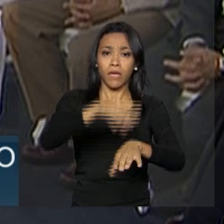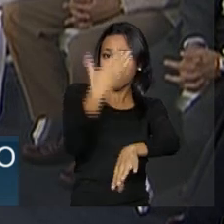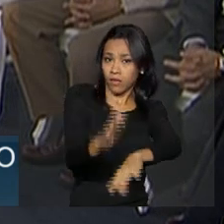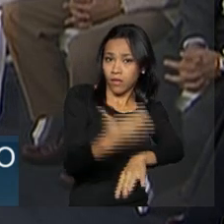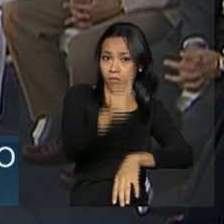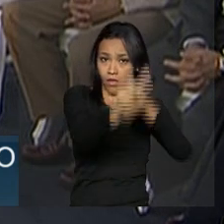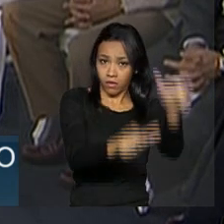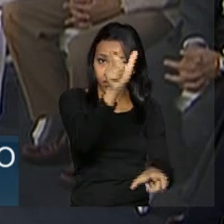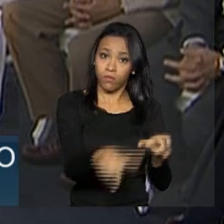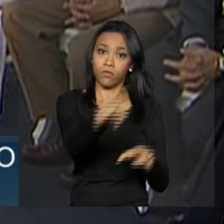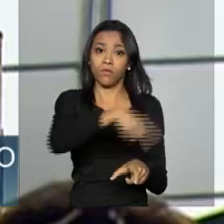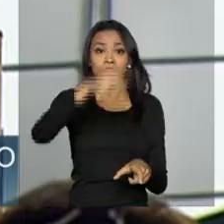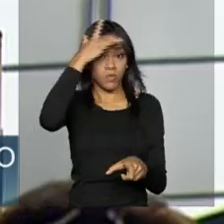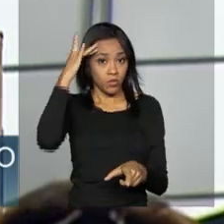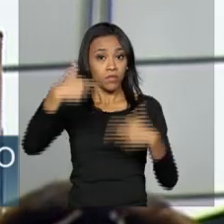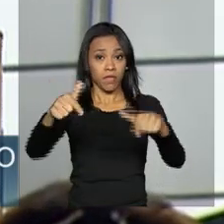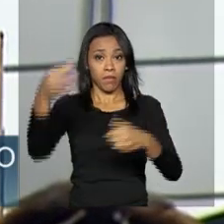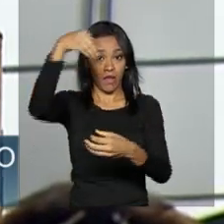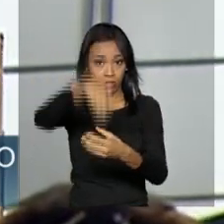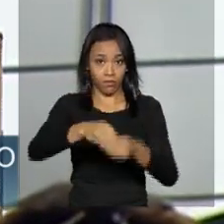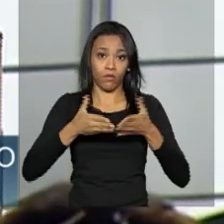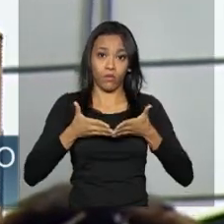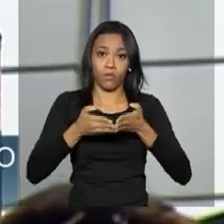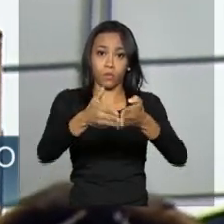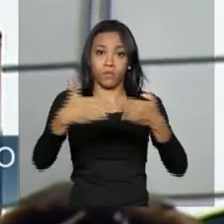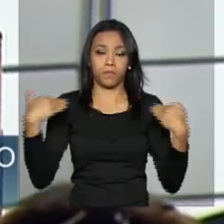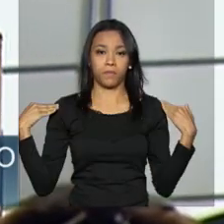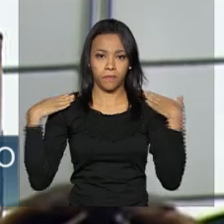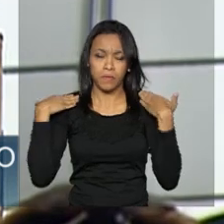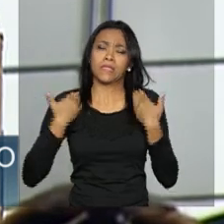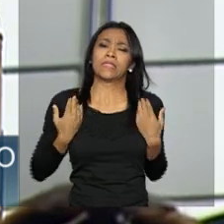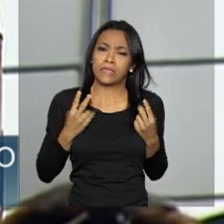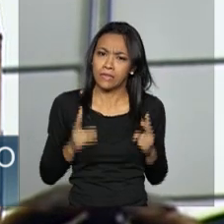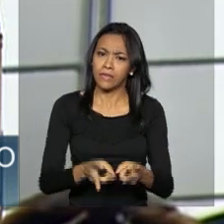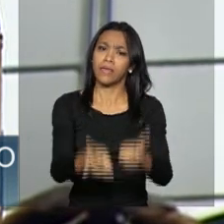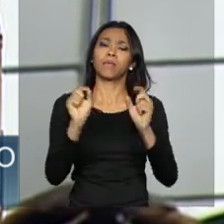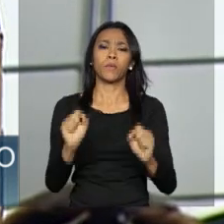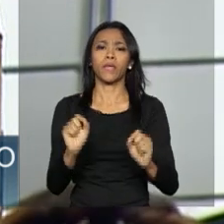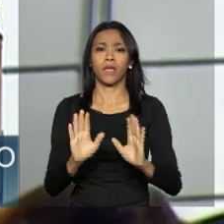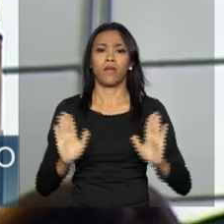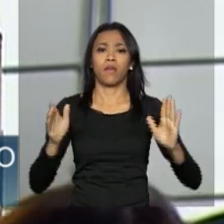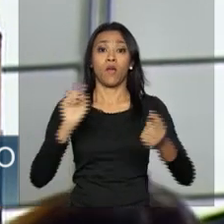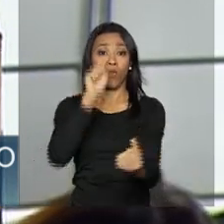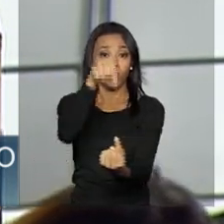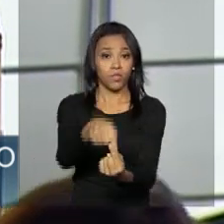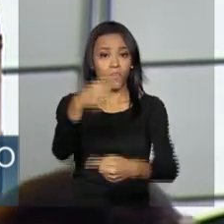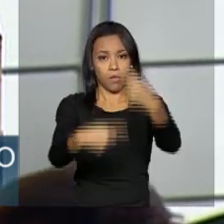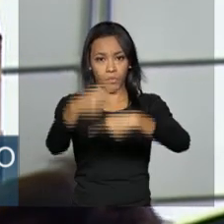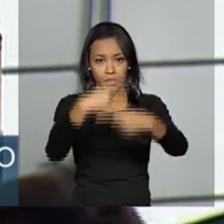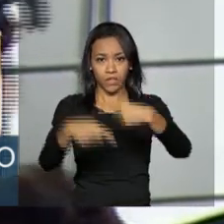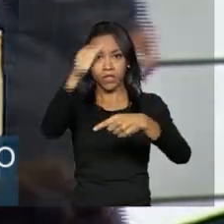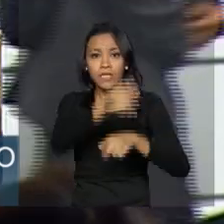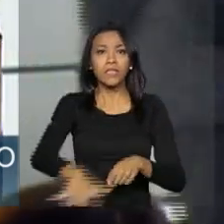de nossas Forças Armadas. Isso em estreita sintonia com a Política Nacional de Defesa,